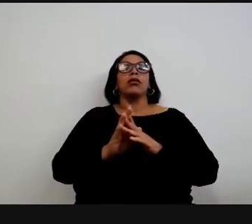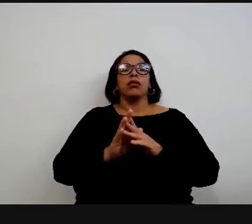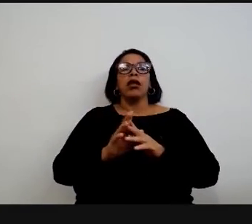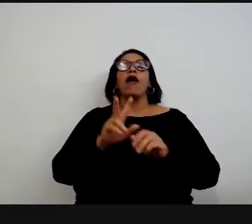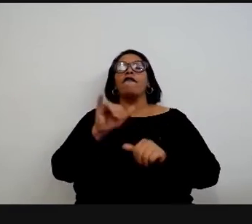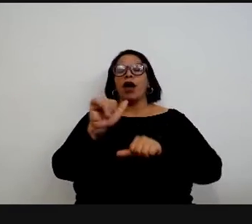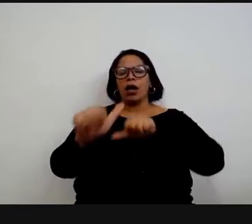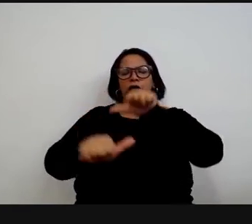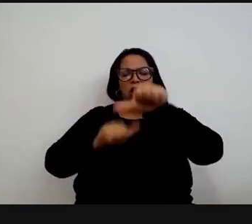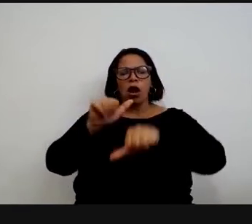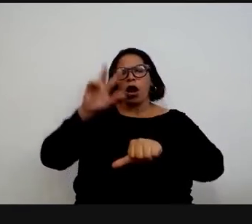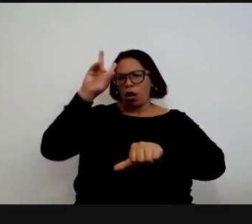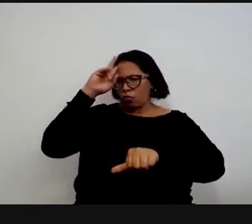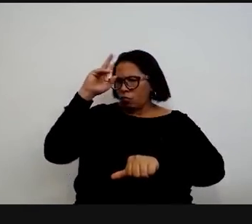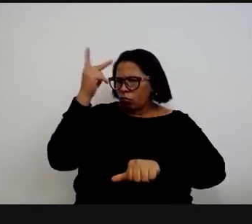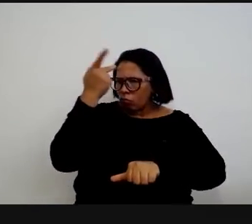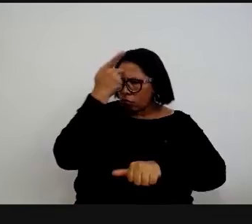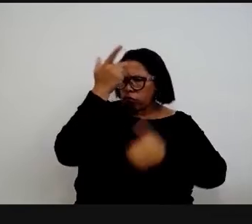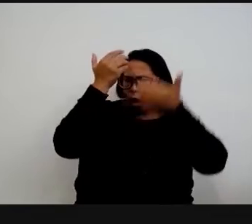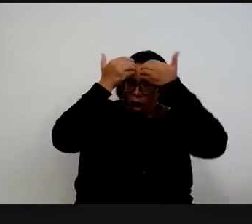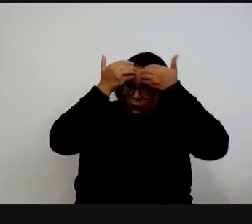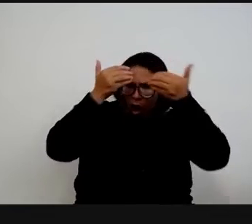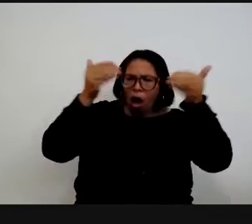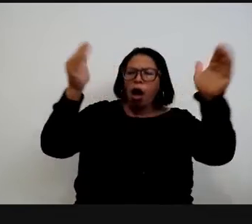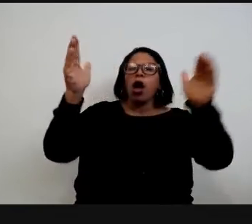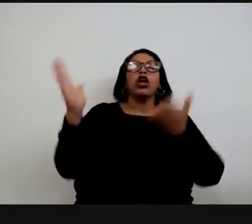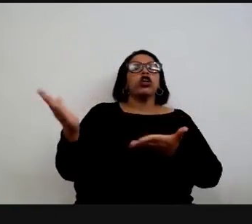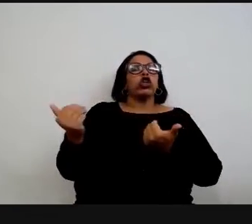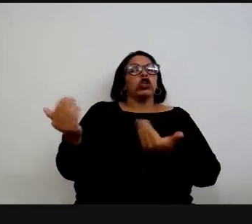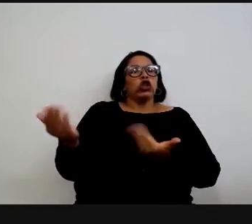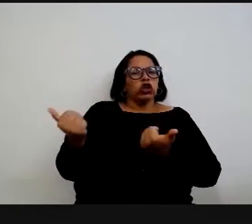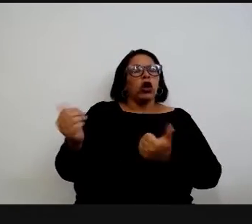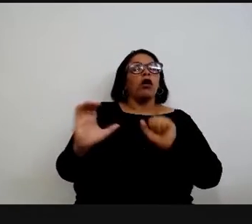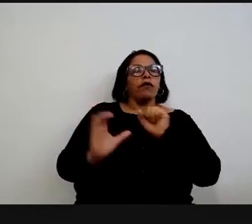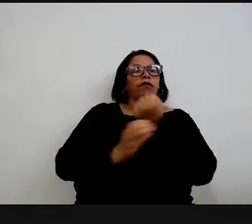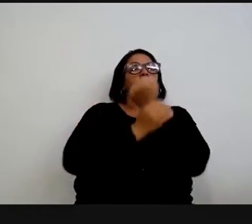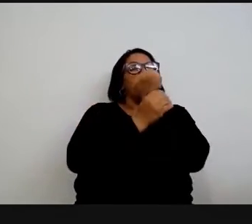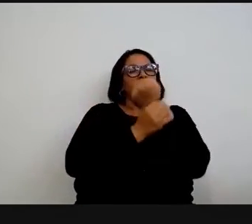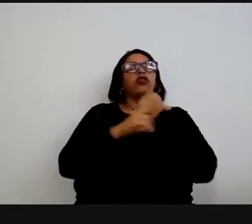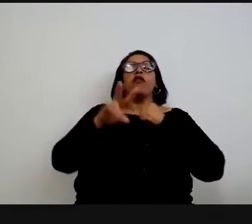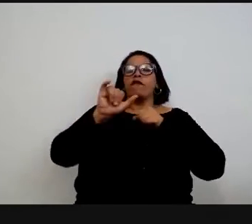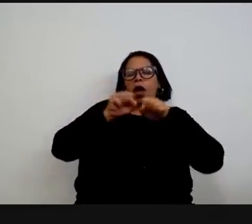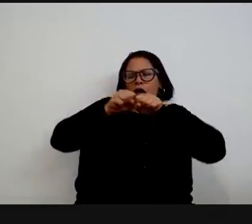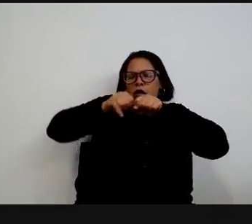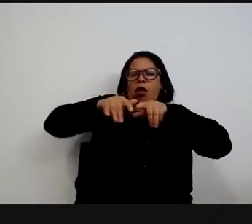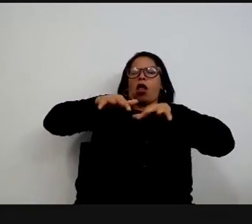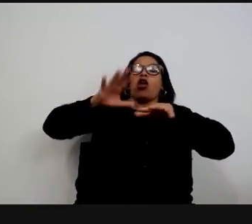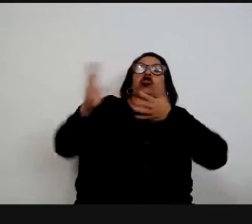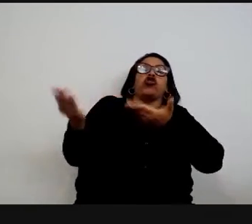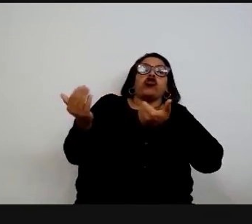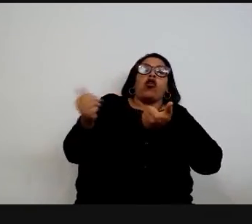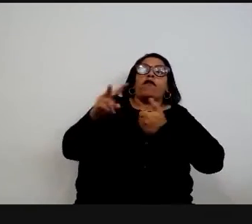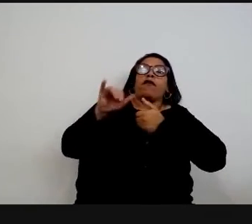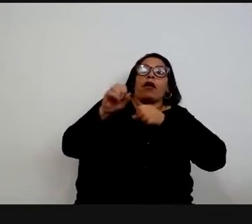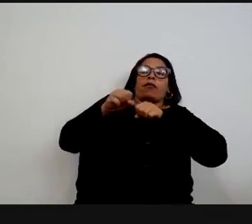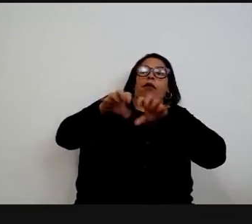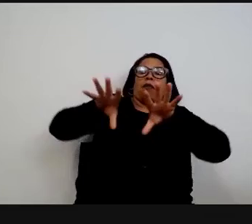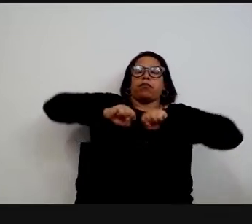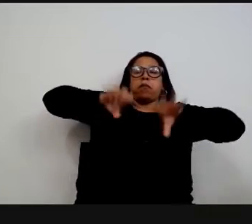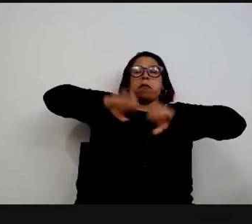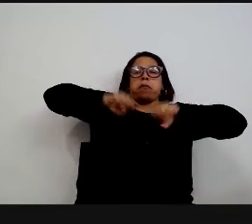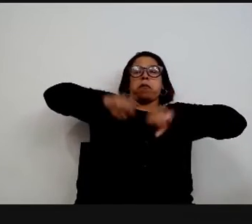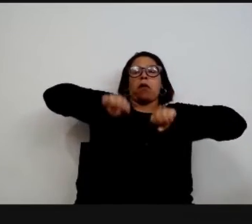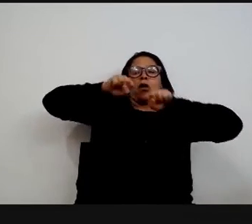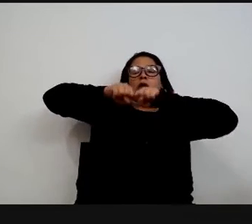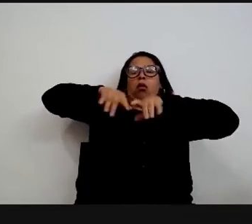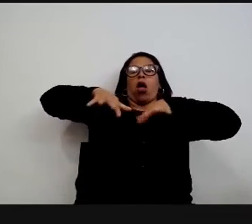está transformando e você garante, né, que isso vai multiplicar, porque eles vão espalhar